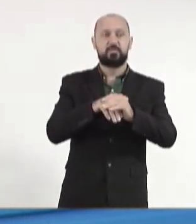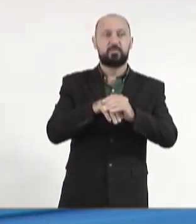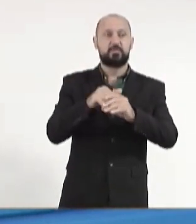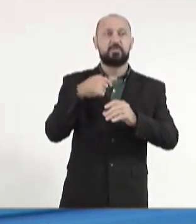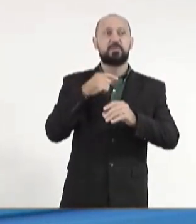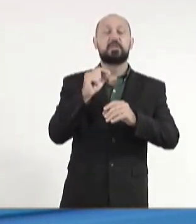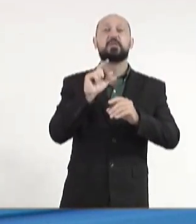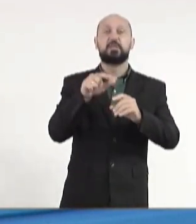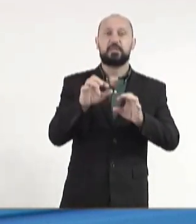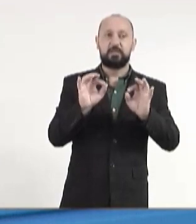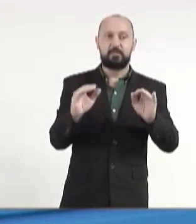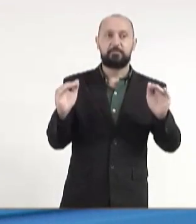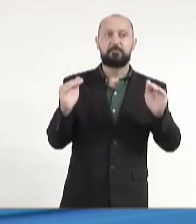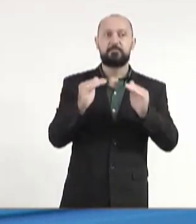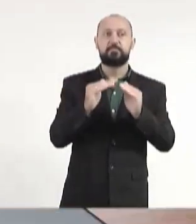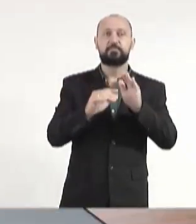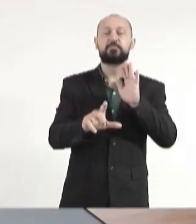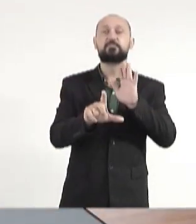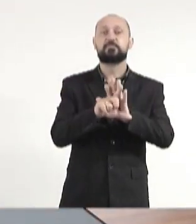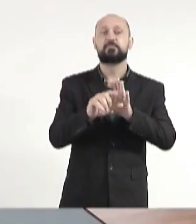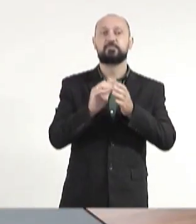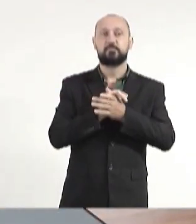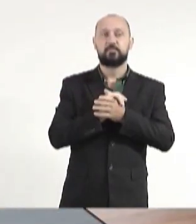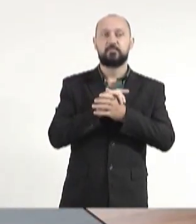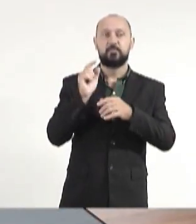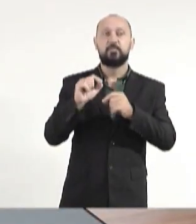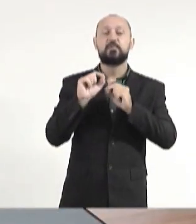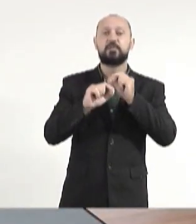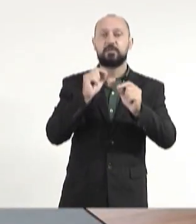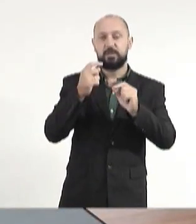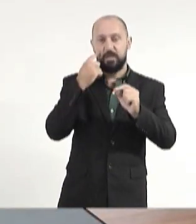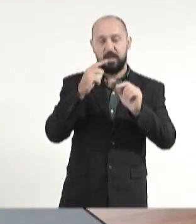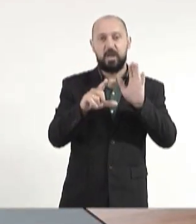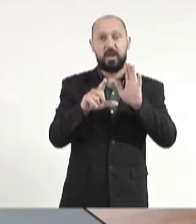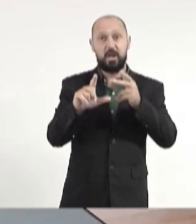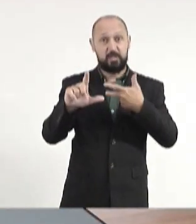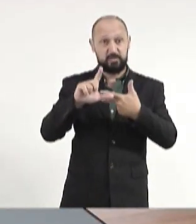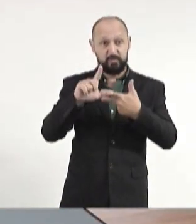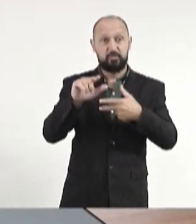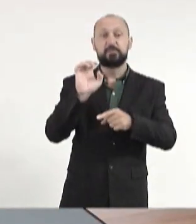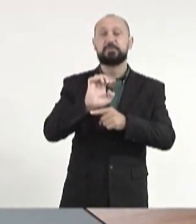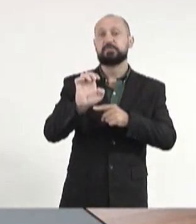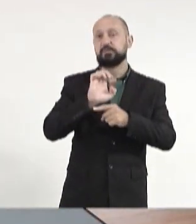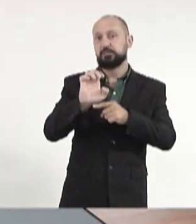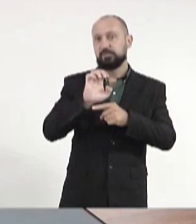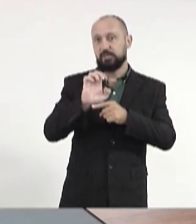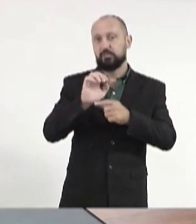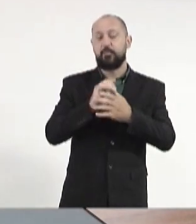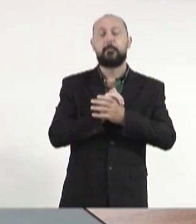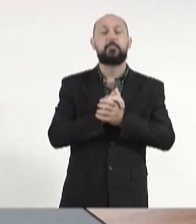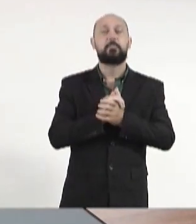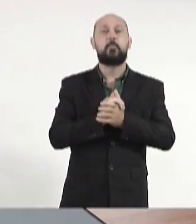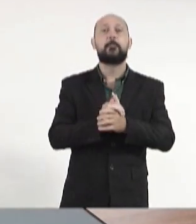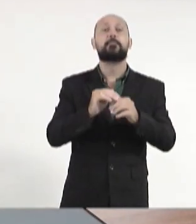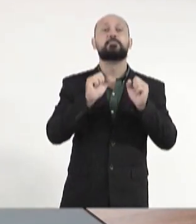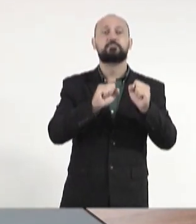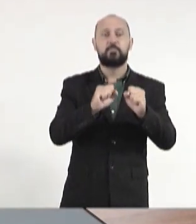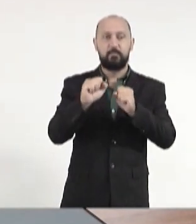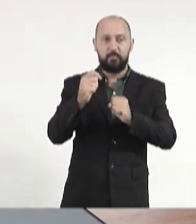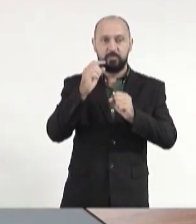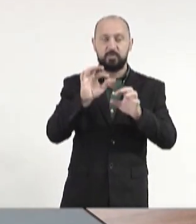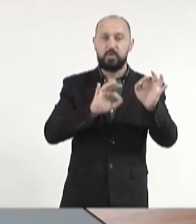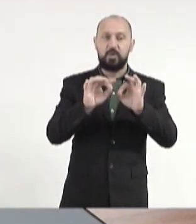empresas provedoras de internet, entraram com uma ADIM, uma ação direta